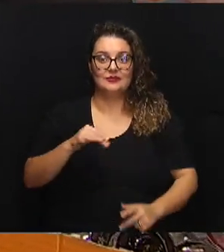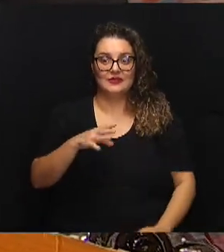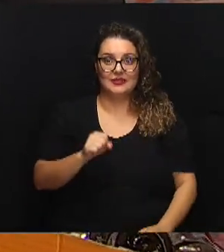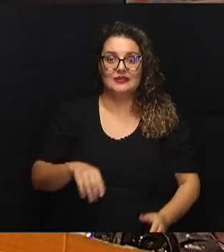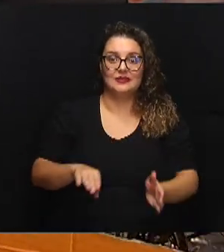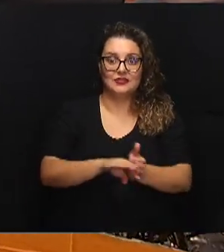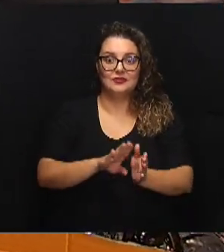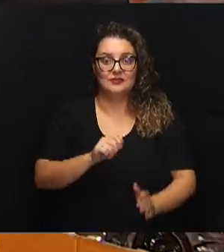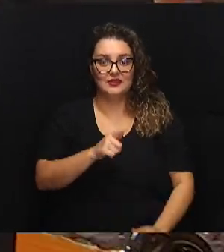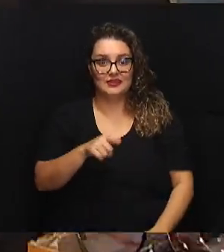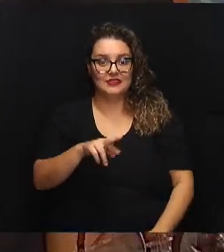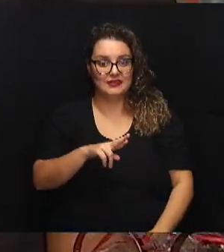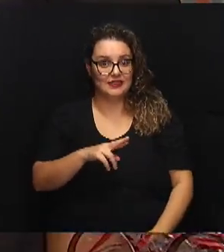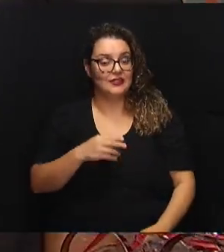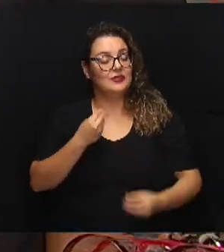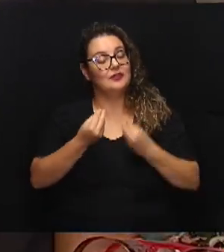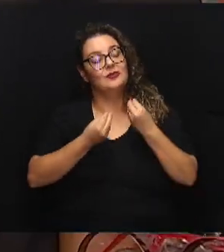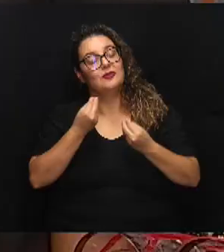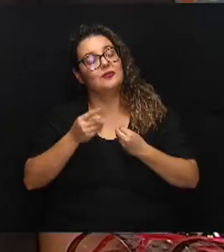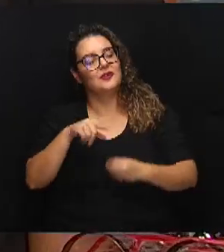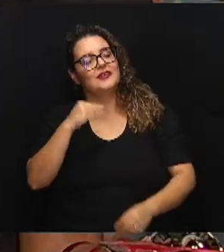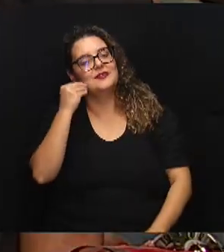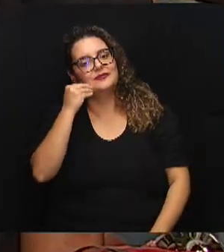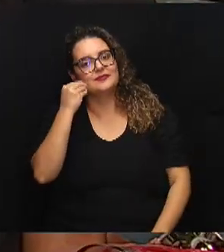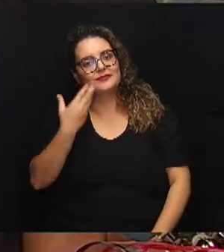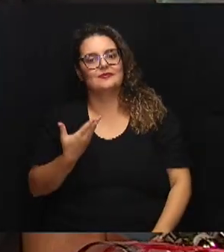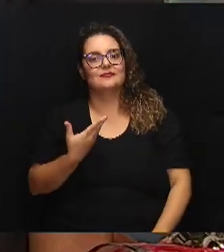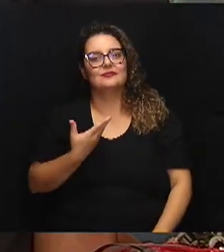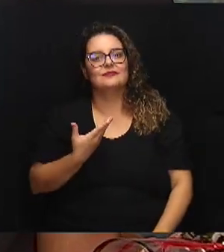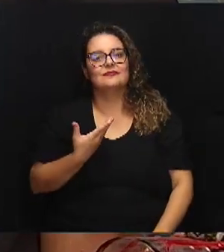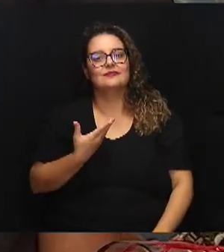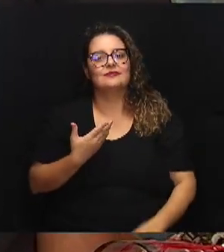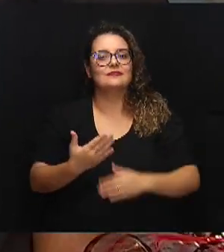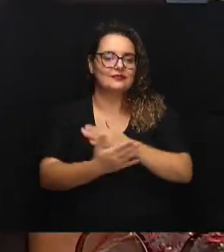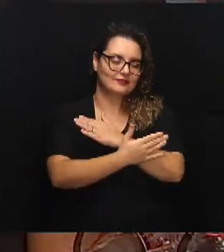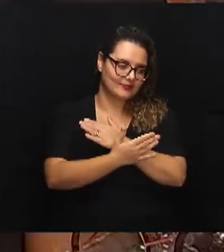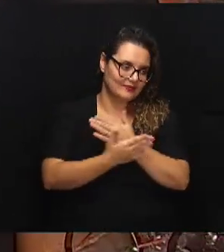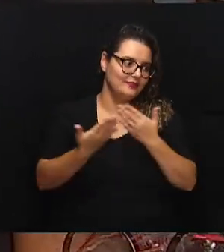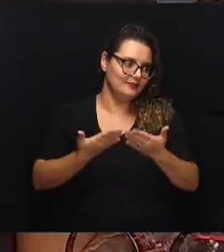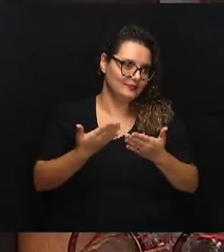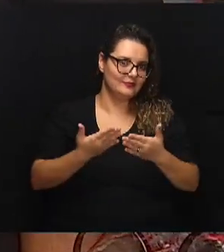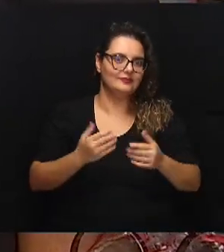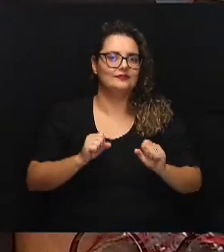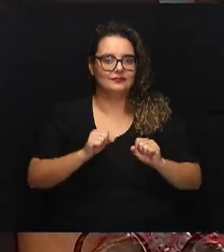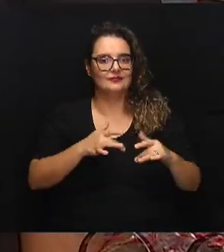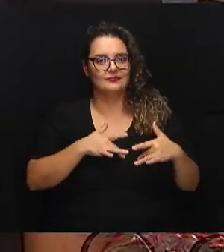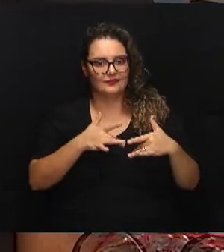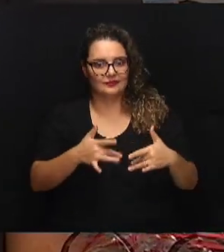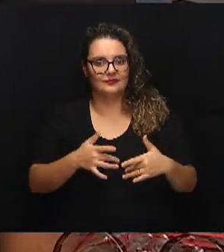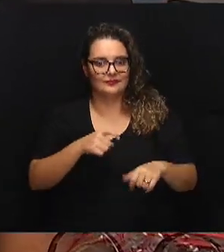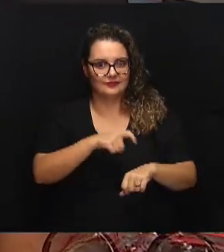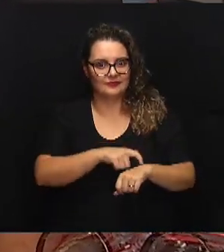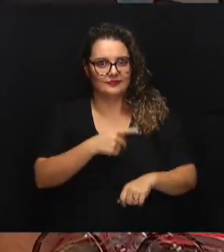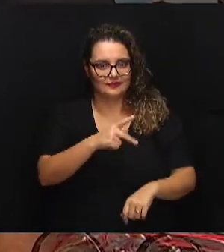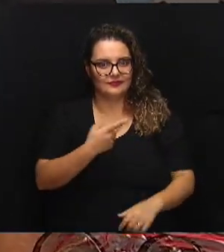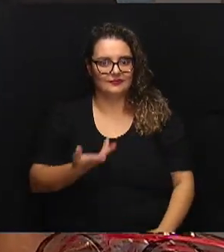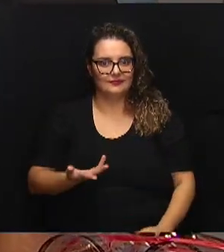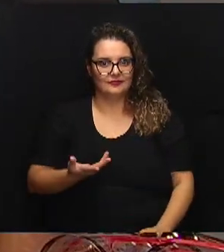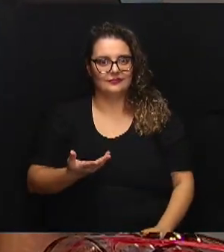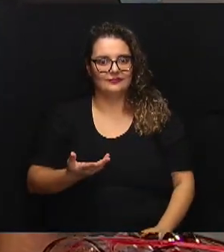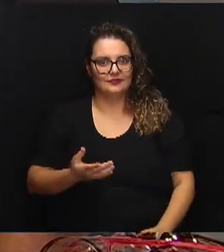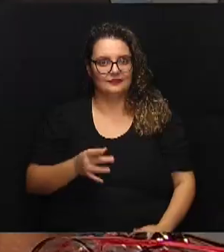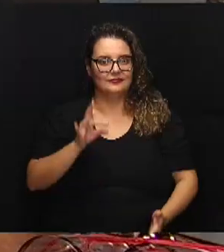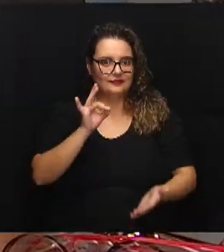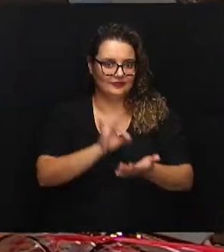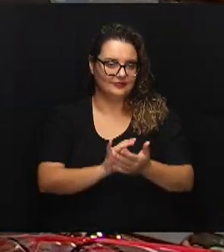bazar. Conta pra gente como é que é essa experiência de ter sido ajudado e agora querer doar também o seu tempo e o seu